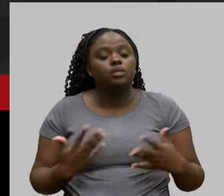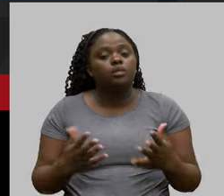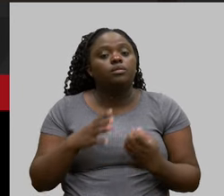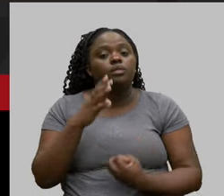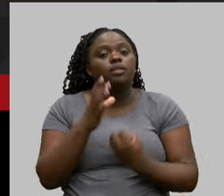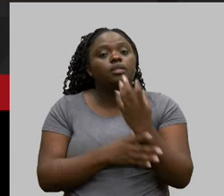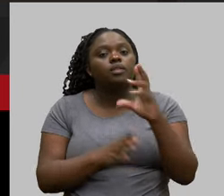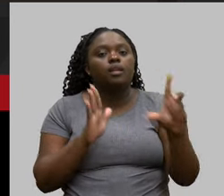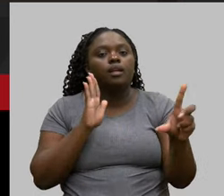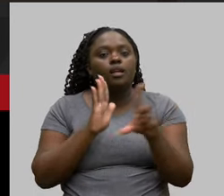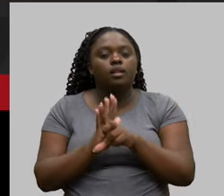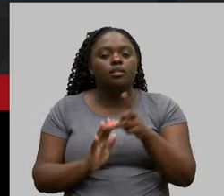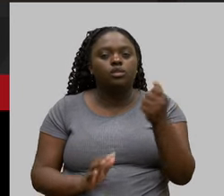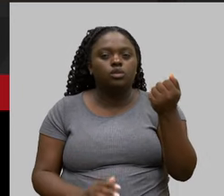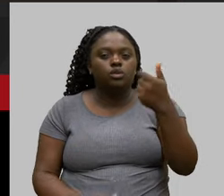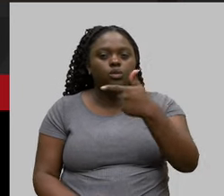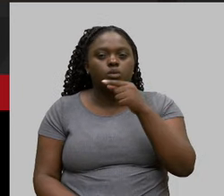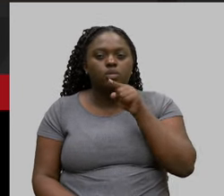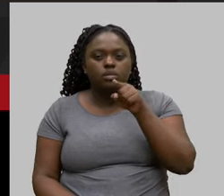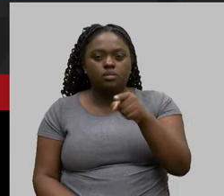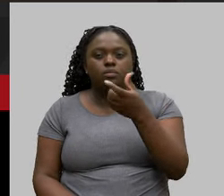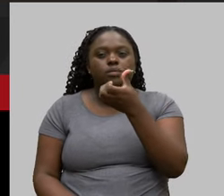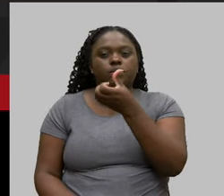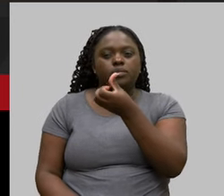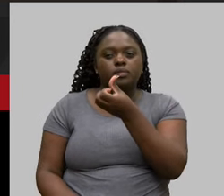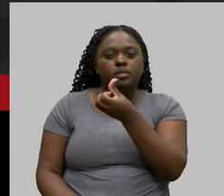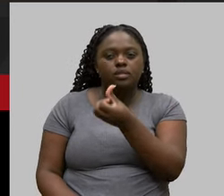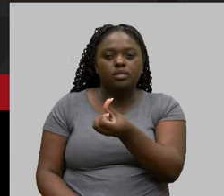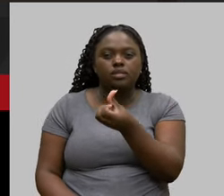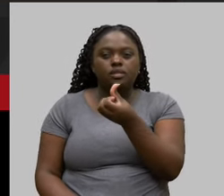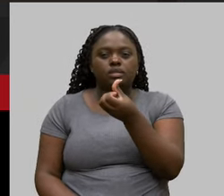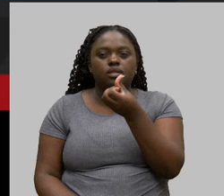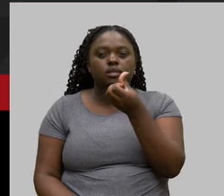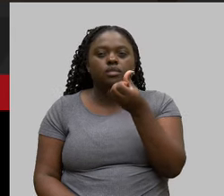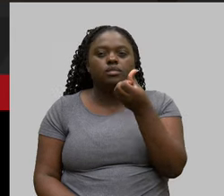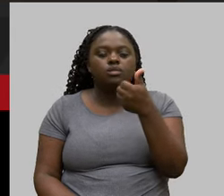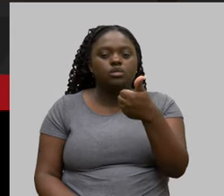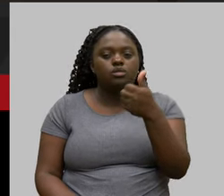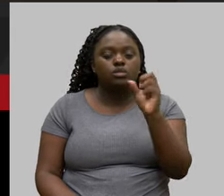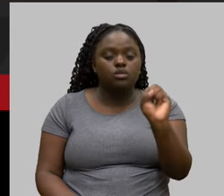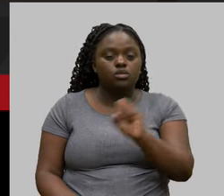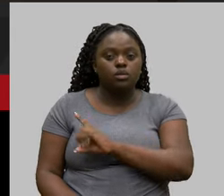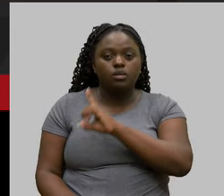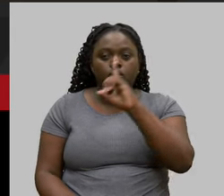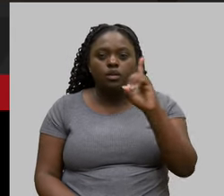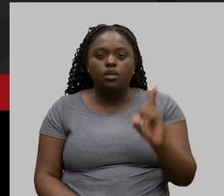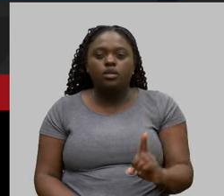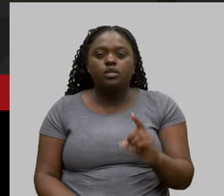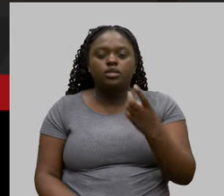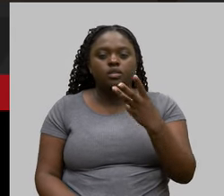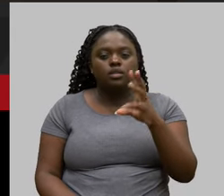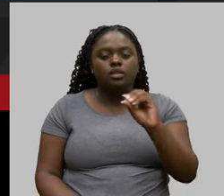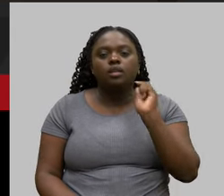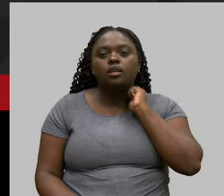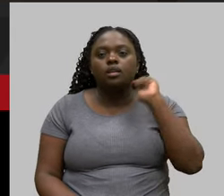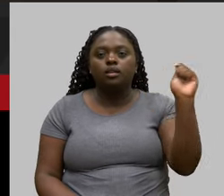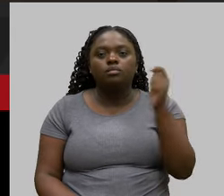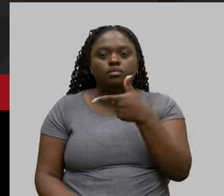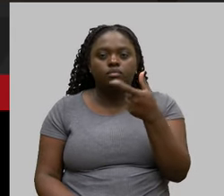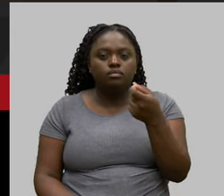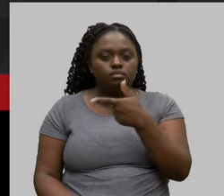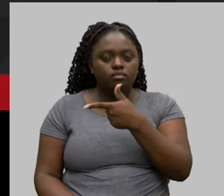lei 12.600 18 de 30 de4 de 2012 eh